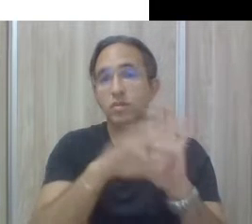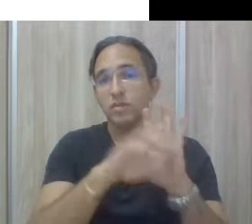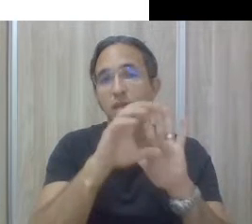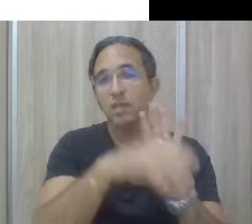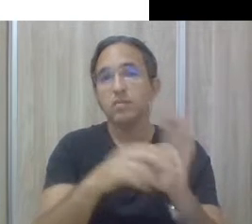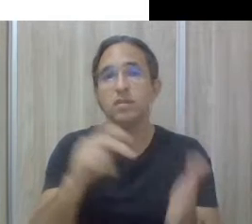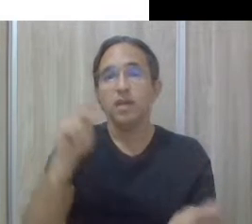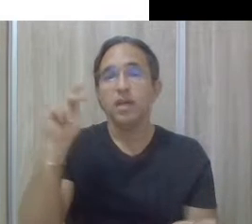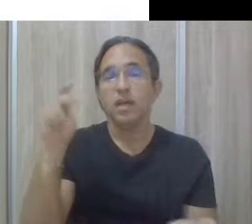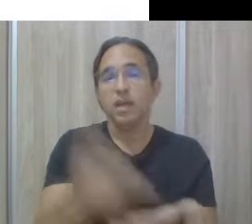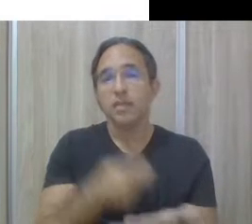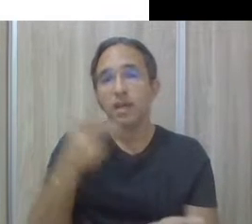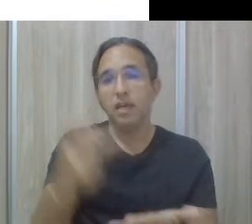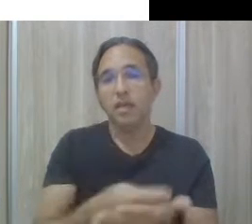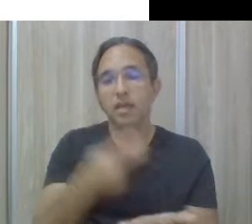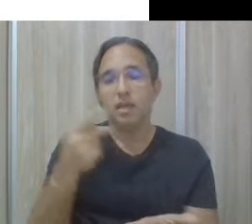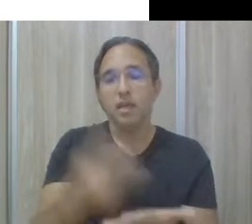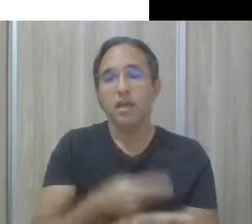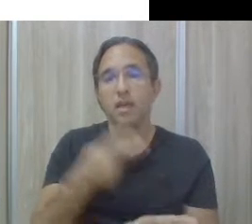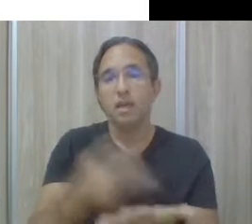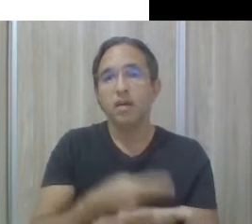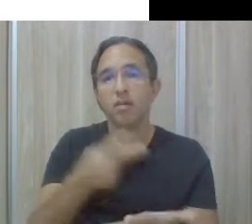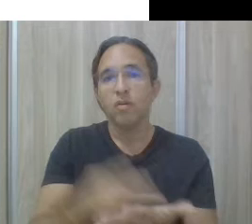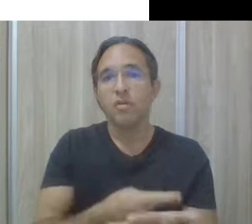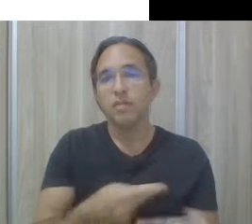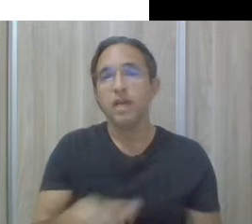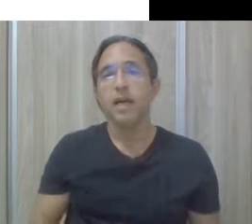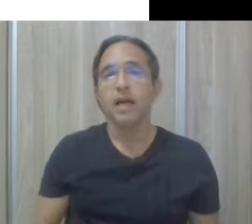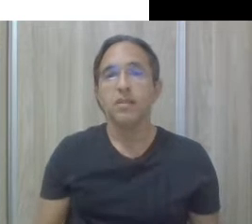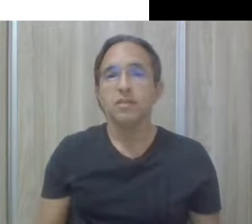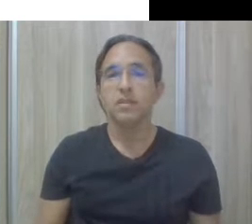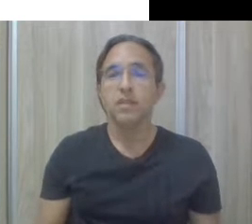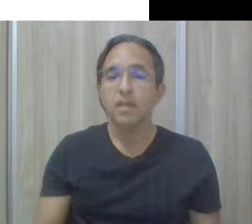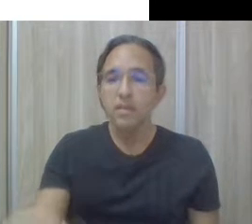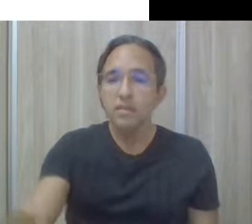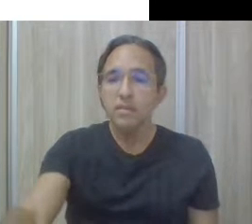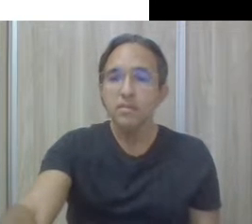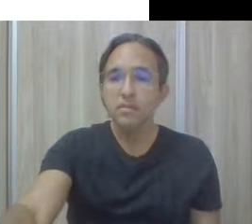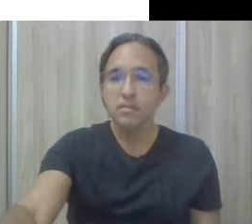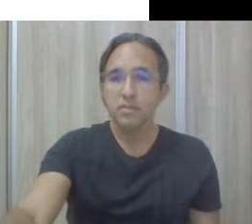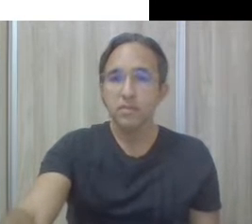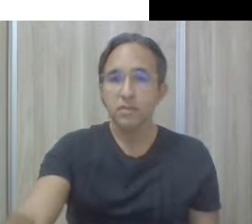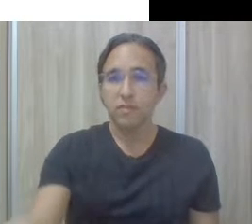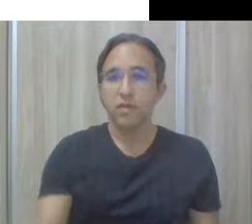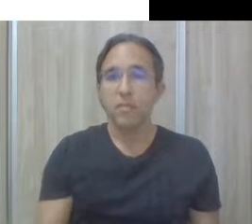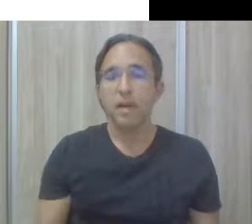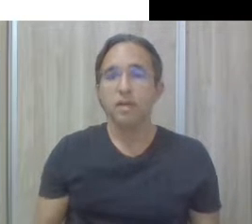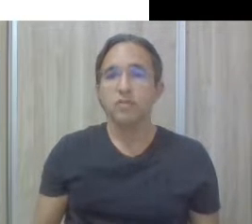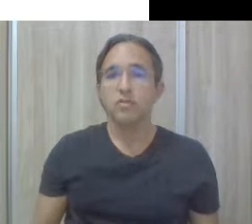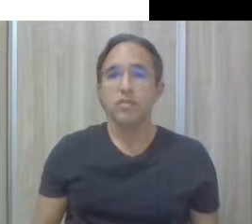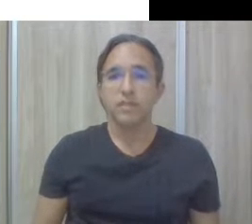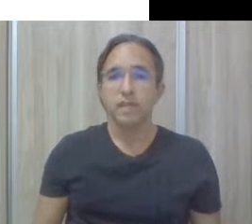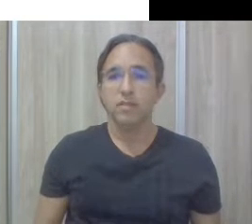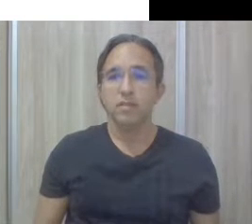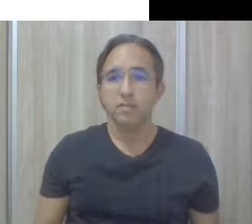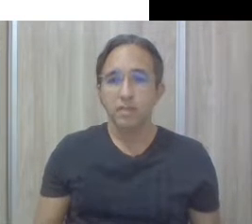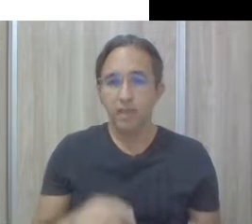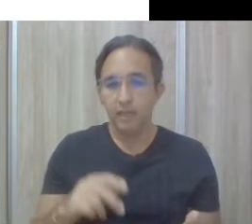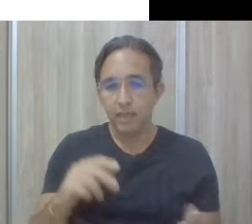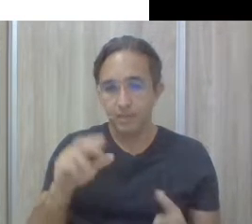são conceitos até errôneos, errados. Você vai comparar com os